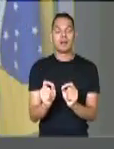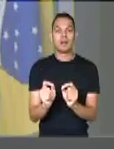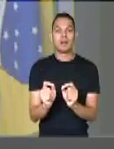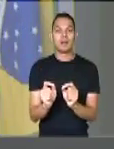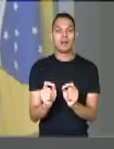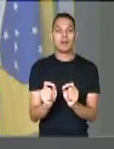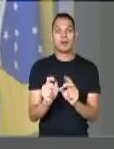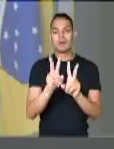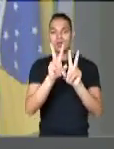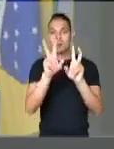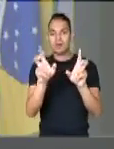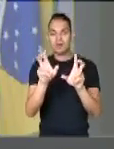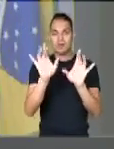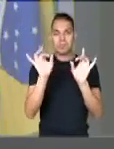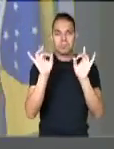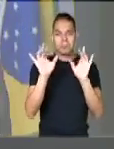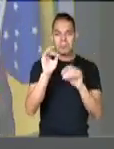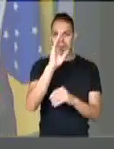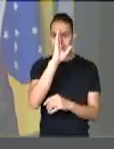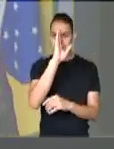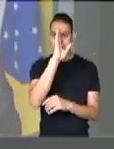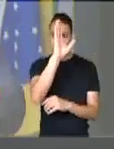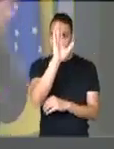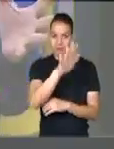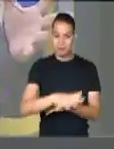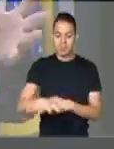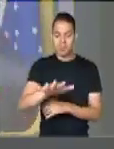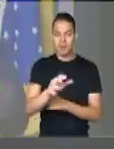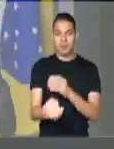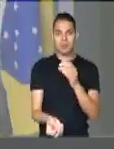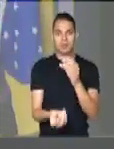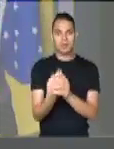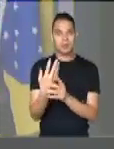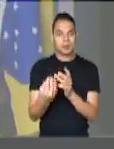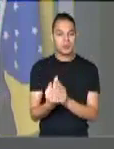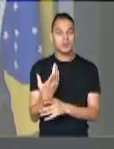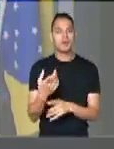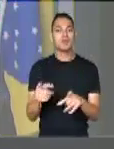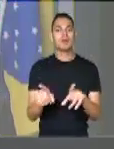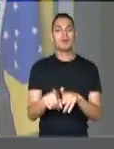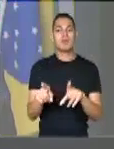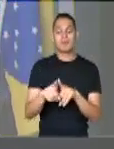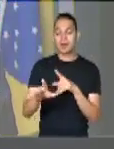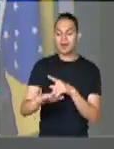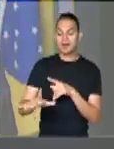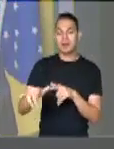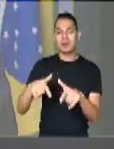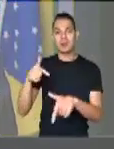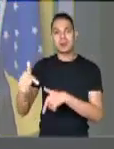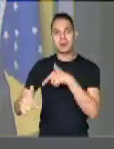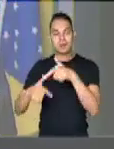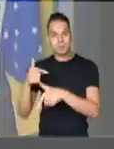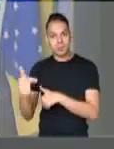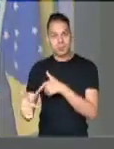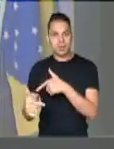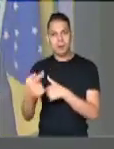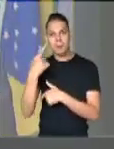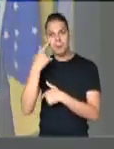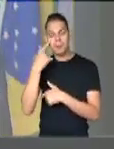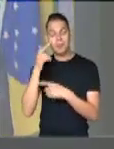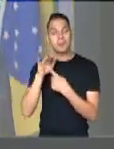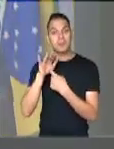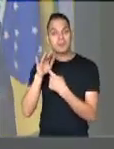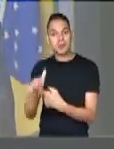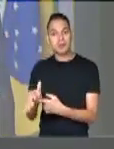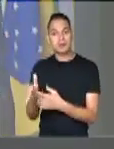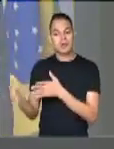bandeira principal, pelo menos é o que o setor produtivo pensa, vamos ouvir também o setor laboral para que ela possa apontar seu caminho e o que